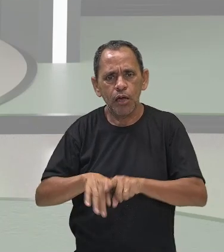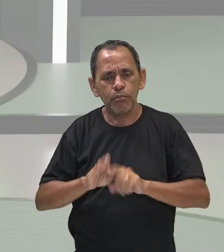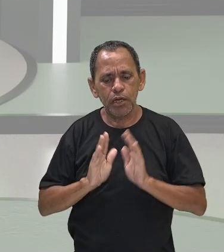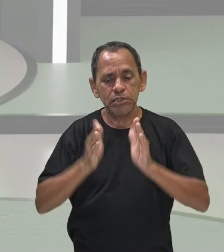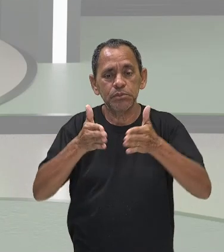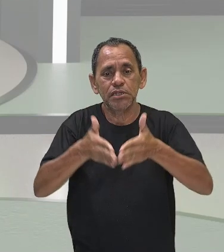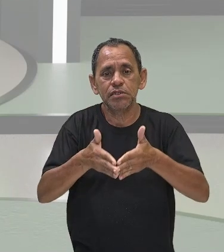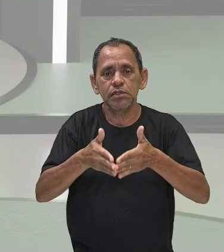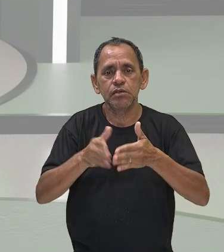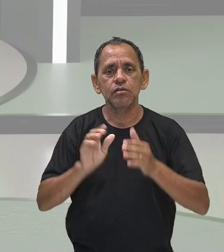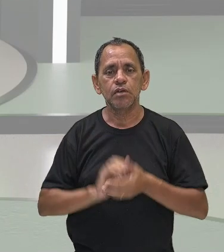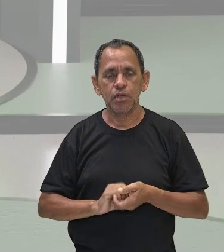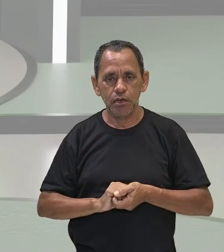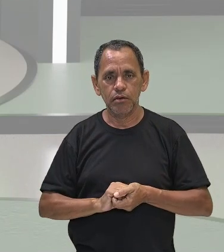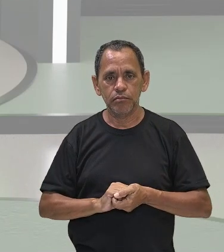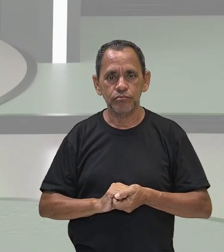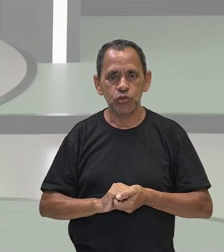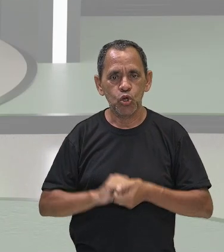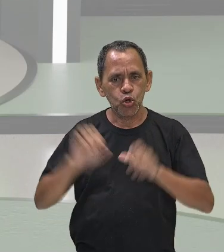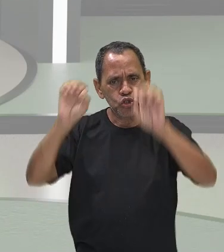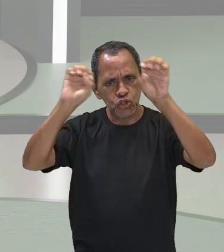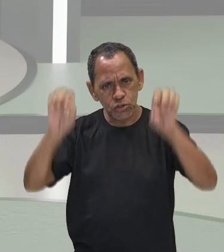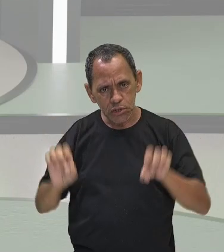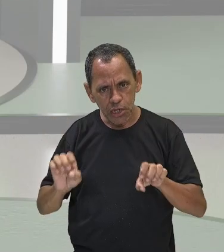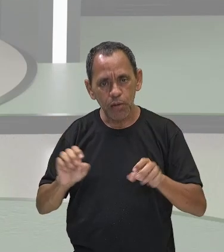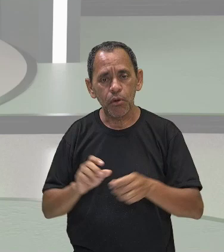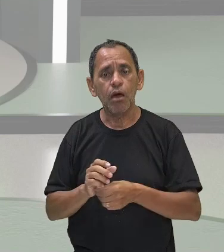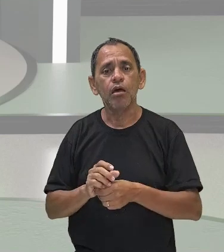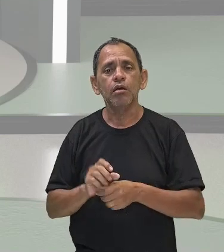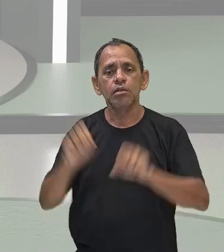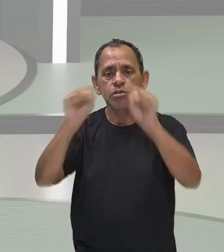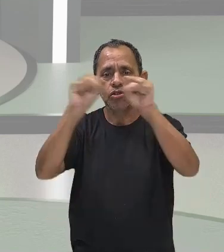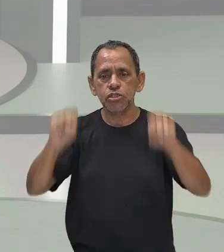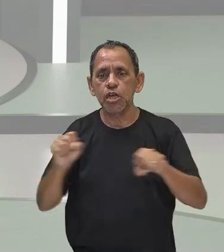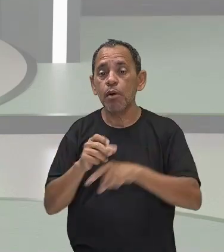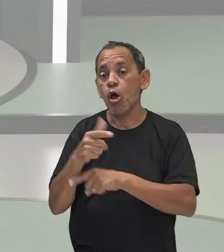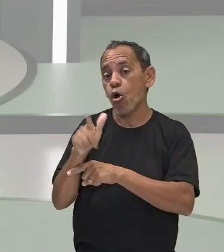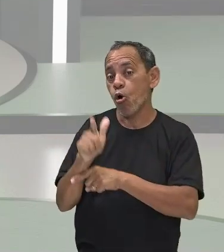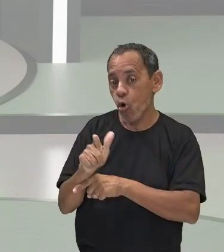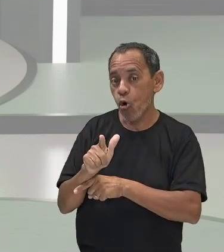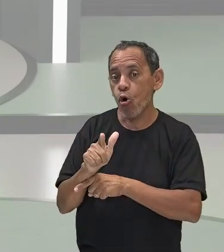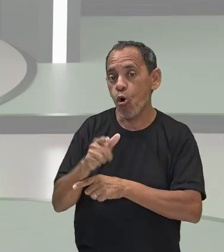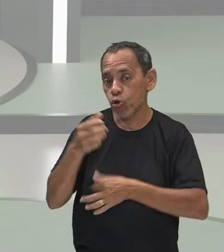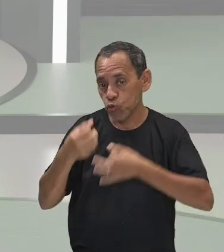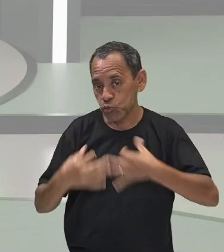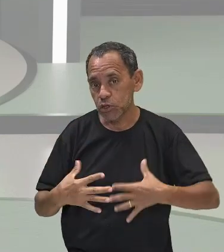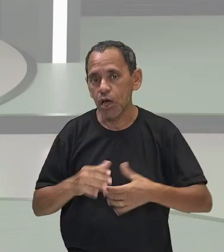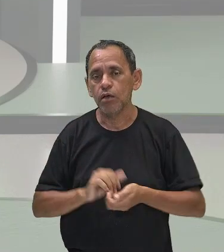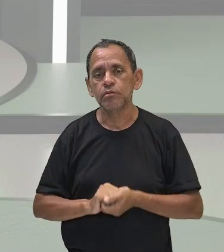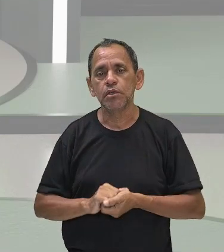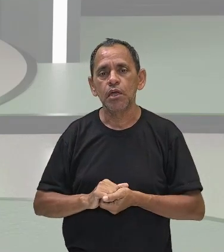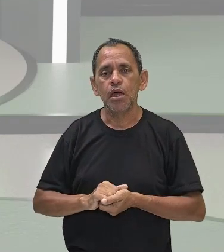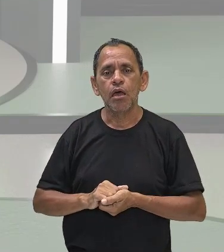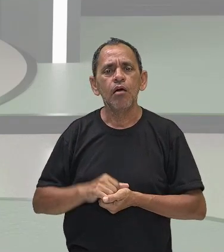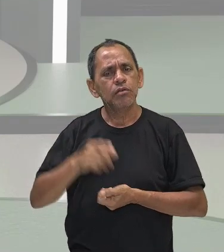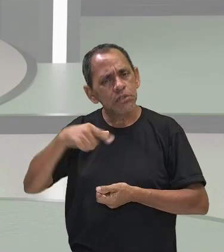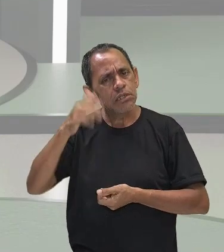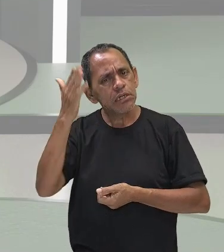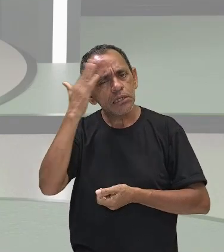sistema que eu vou comentar com vocês mais adiante. Mas eu quero que vocês tenham em mente que o corpo